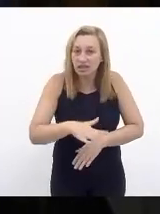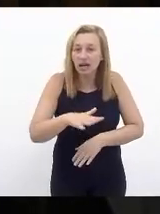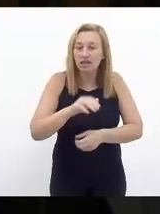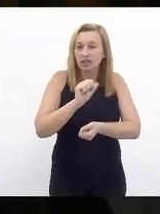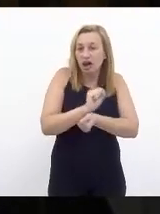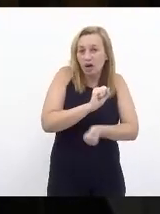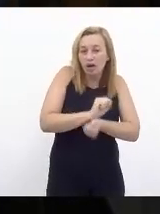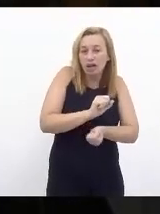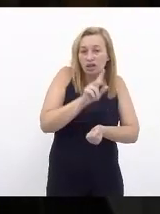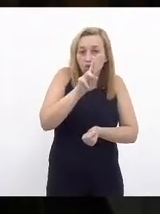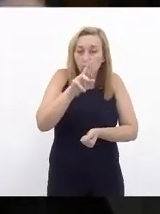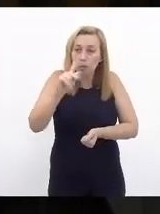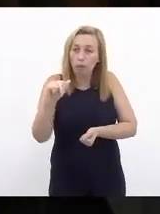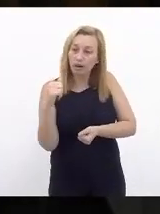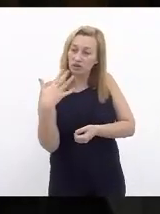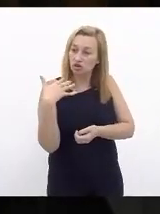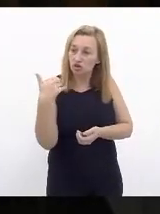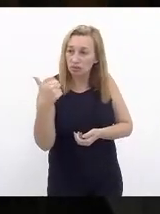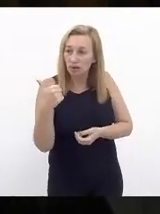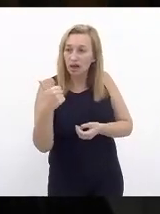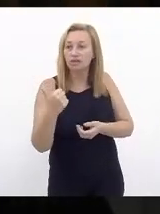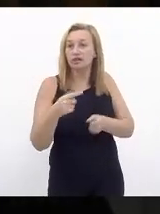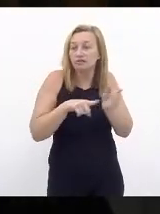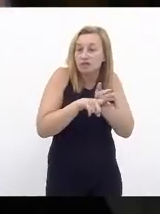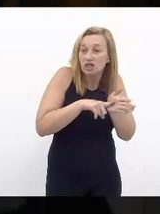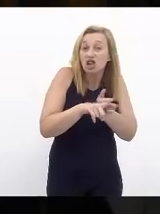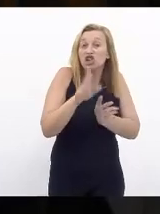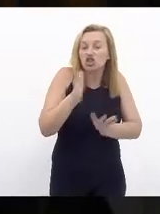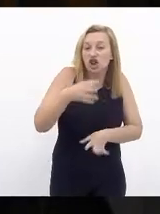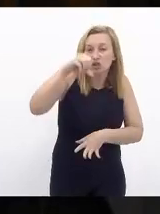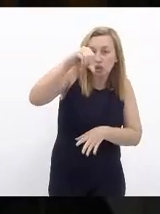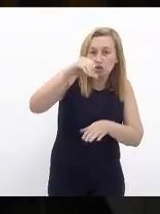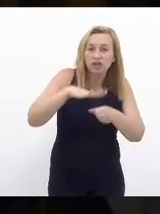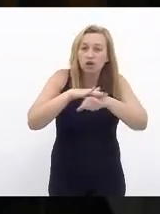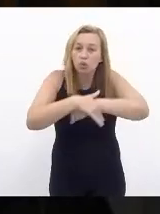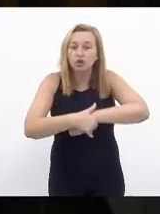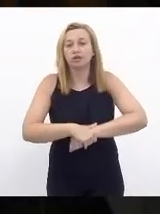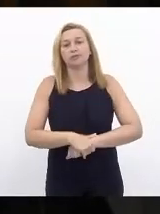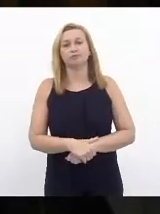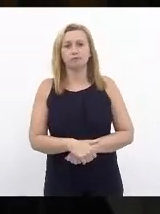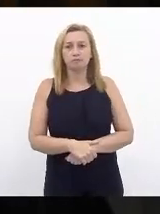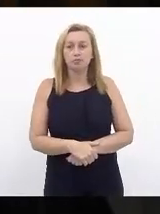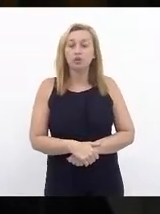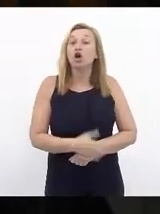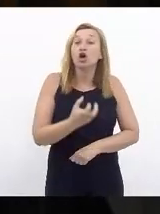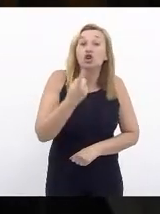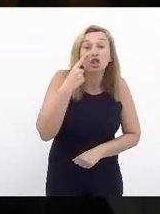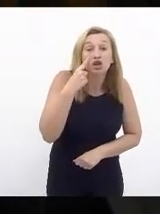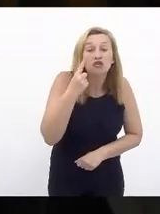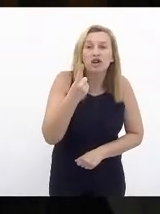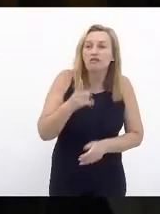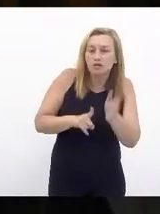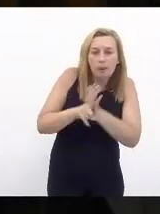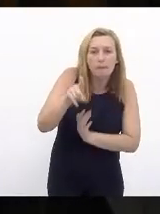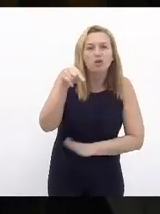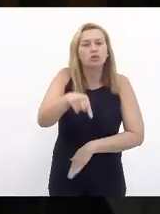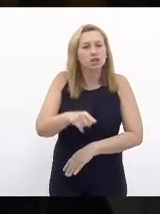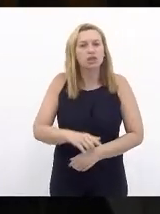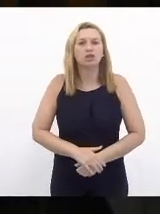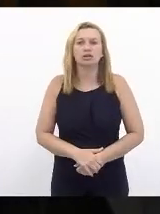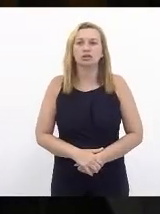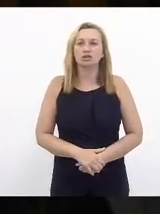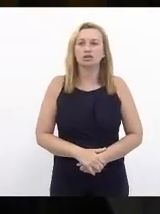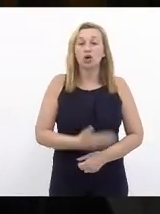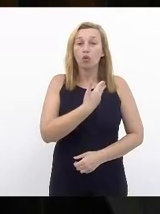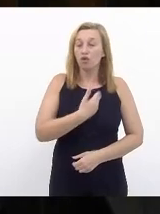esperando seu atendimento, esperando sua revisão, já eram 9 horas da noite. Eu queria fazer uma pergunta aqui